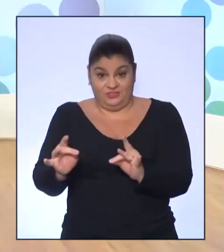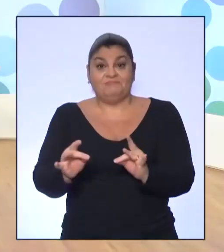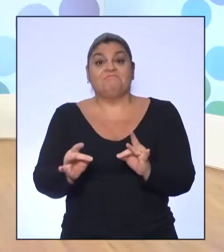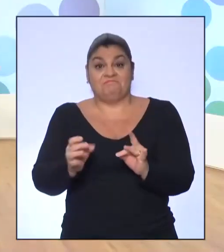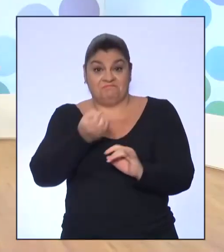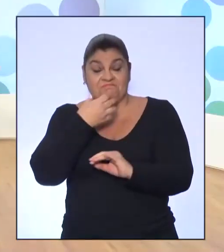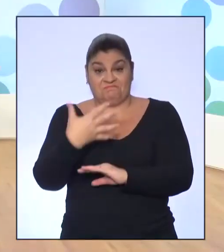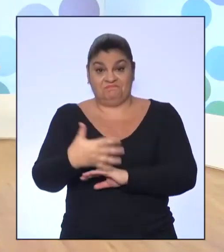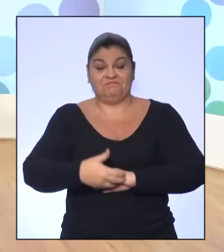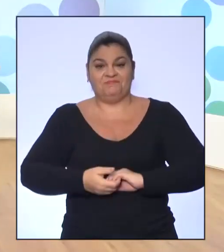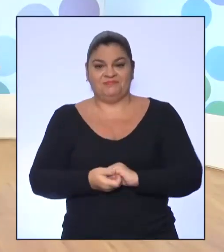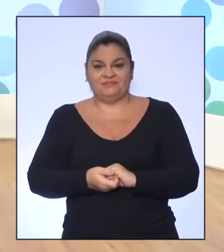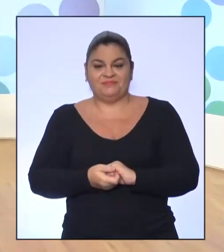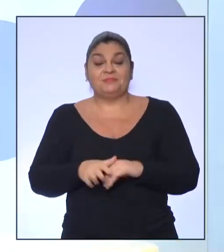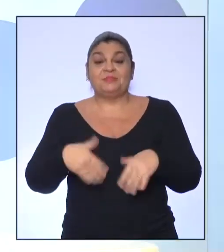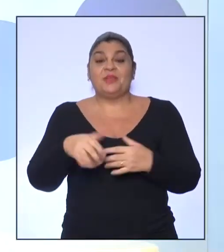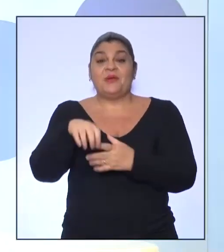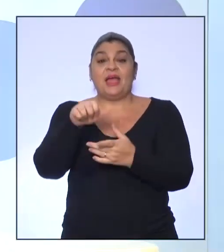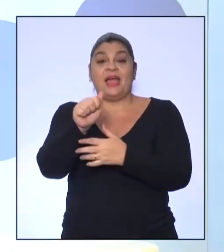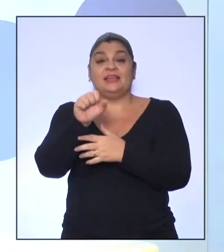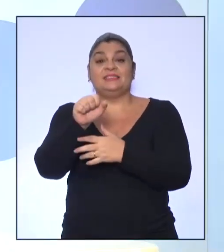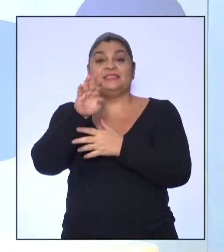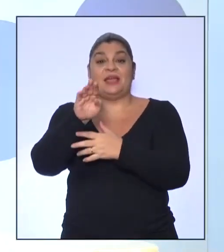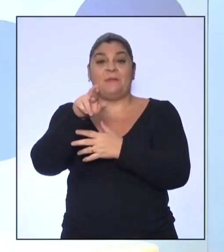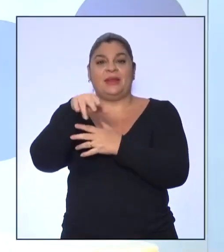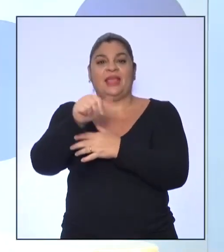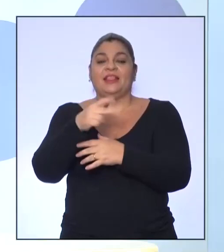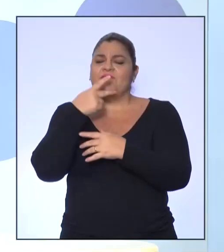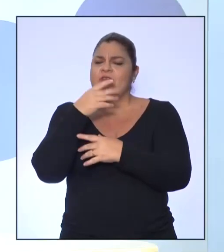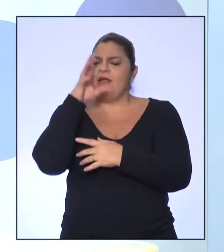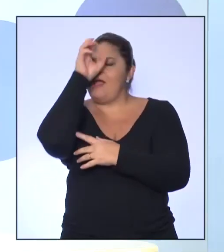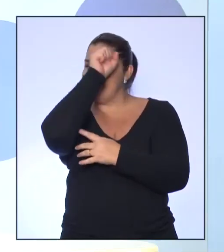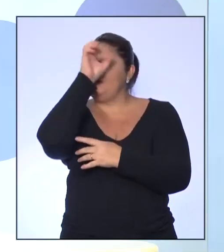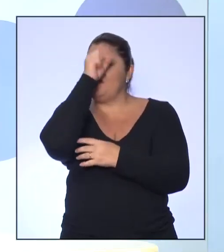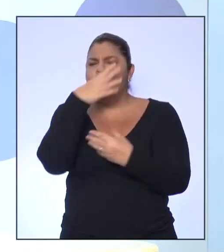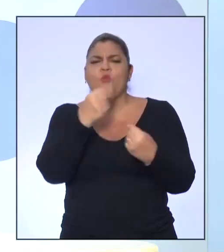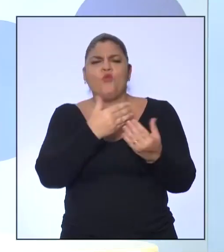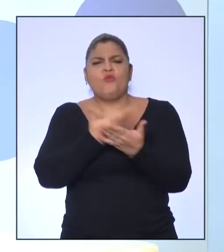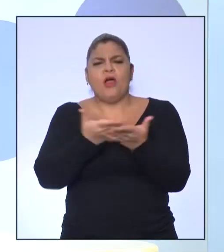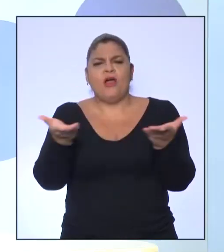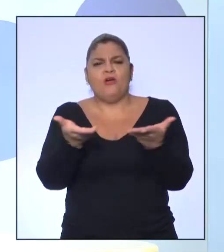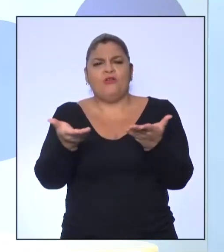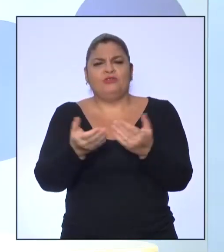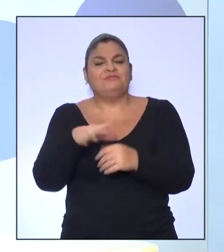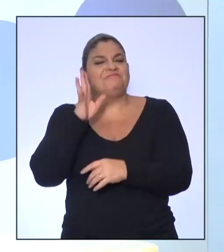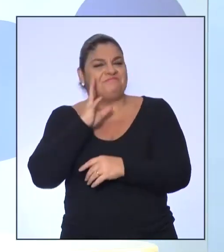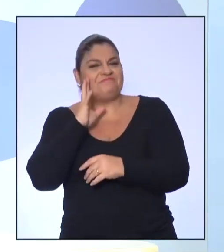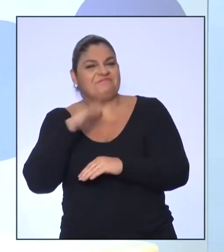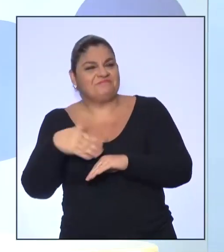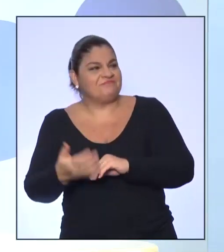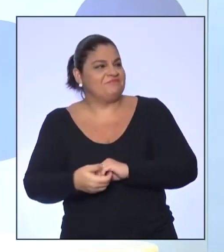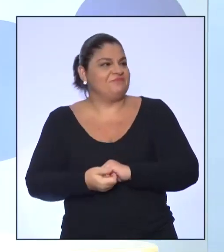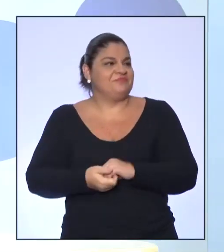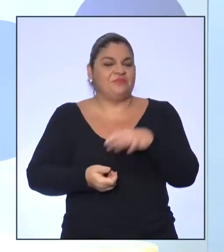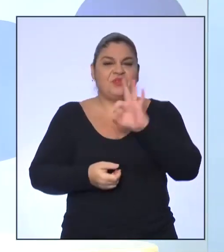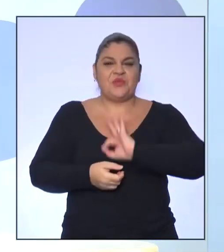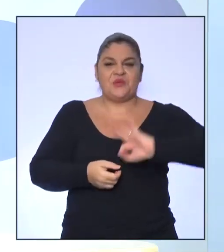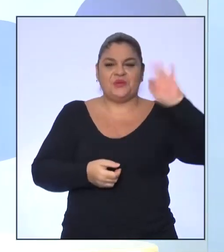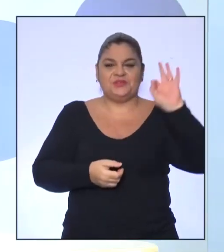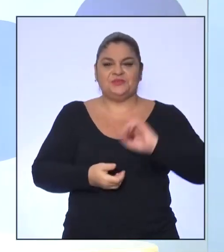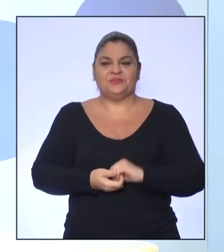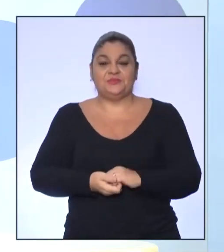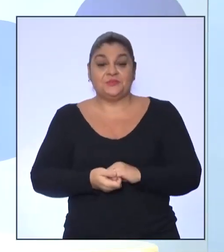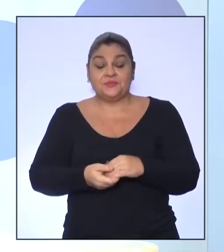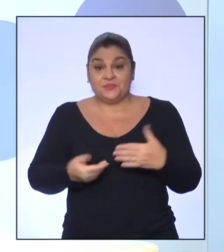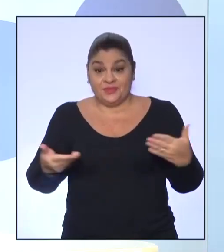gente? Olha, a Sabrina falou que aprendeu bastante com a aula hoje, é mesmo? Viu? Que legal, né? Ótimo. Eu